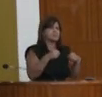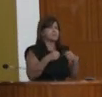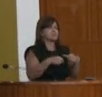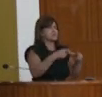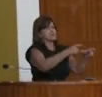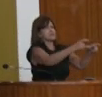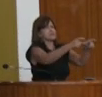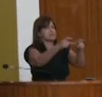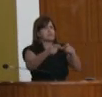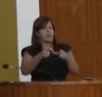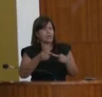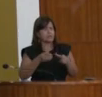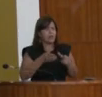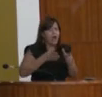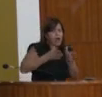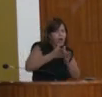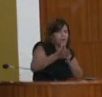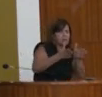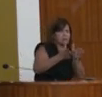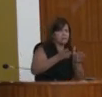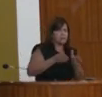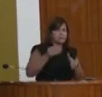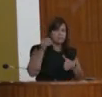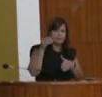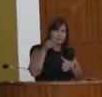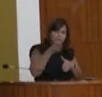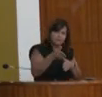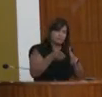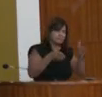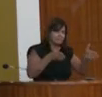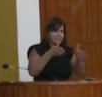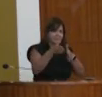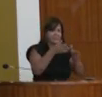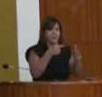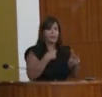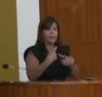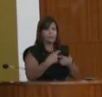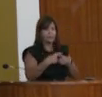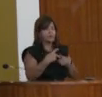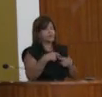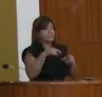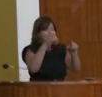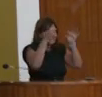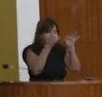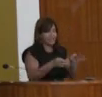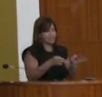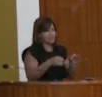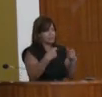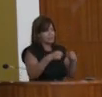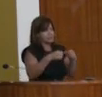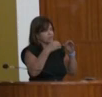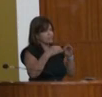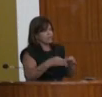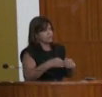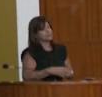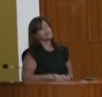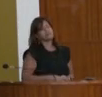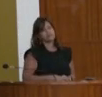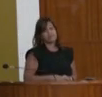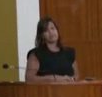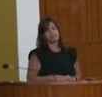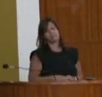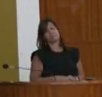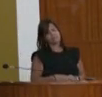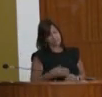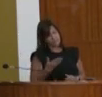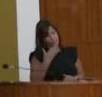espaços e a gente precisa fazer parte desse processo de tomada de decisão para que essas escolhas sejam realmente efetivas para a gente. Então, eu gostaria